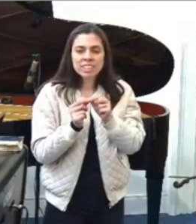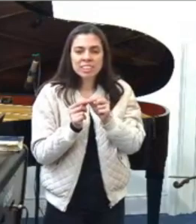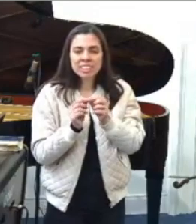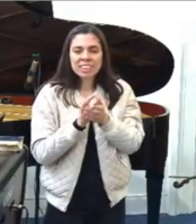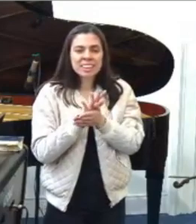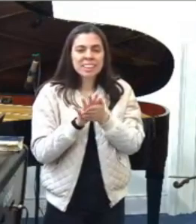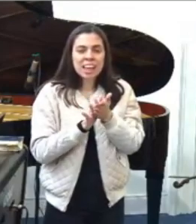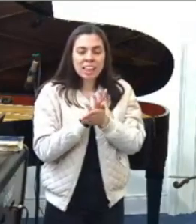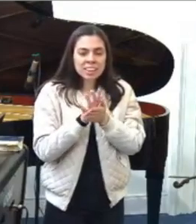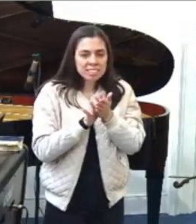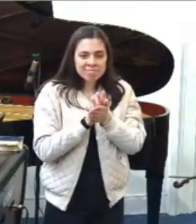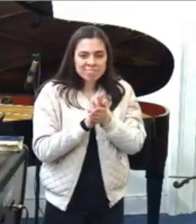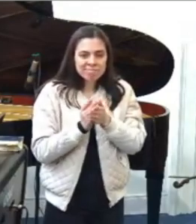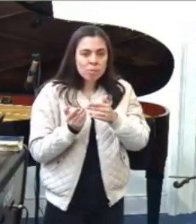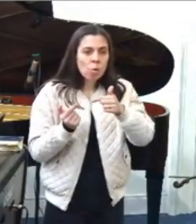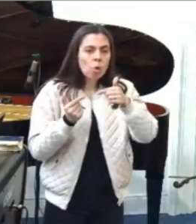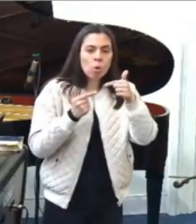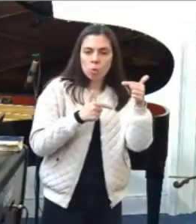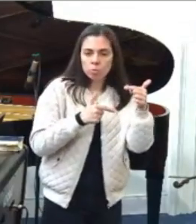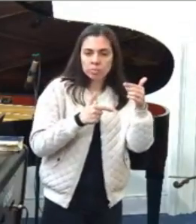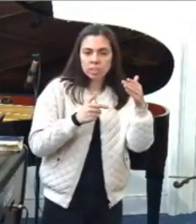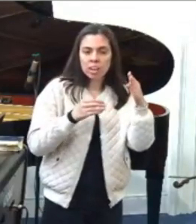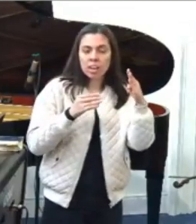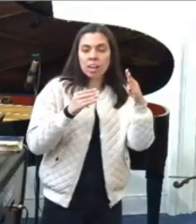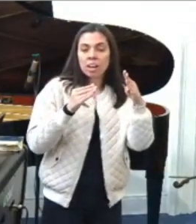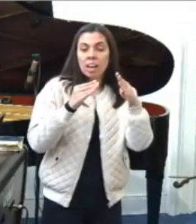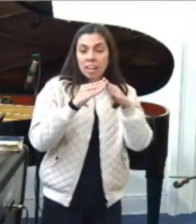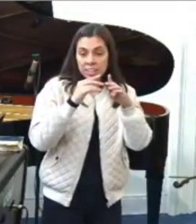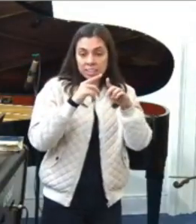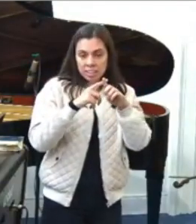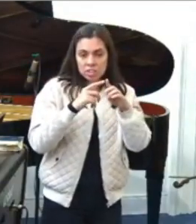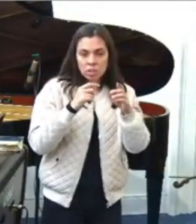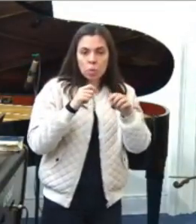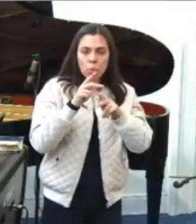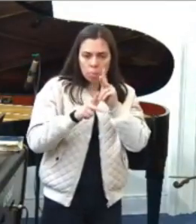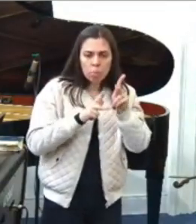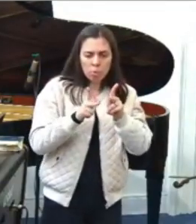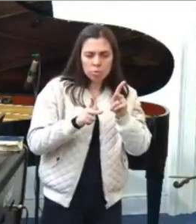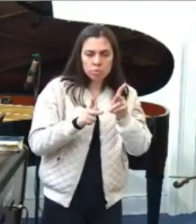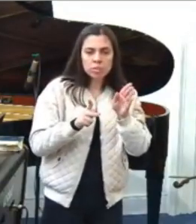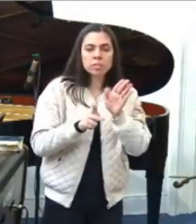Nada pode nos separar do amor de Cristo.